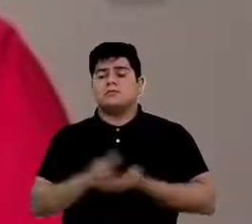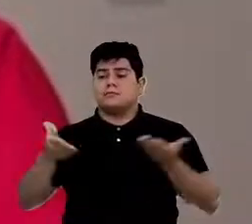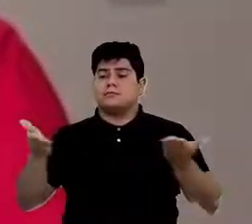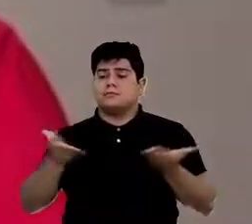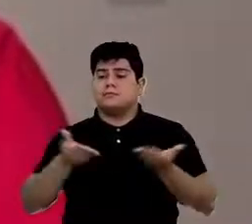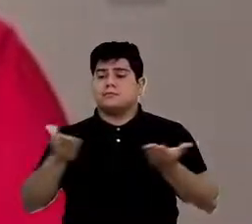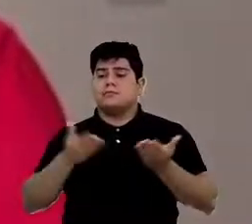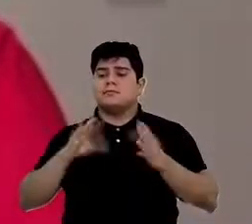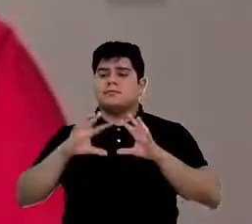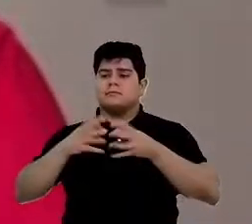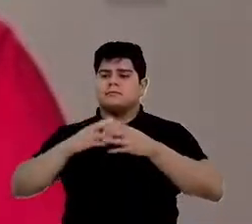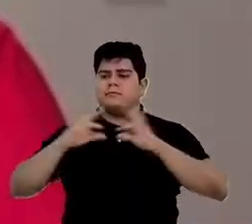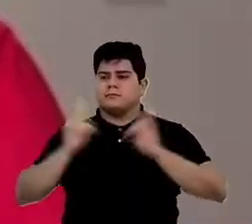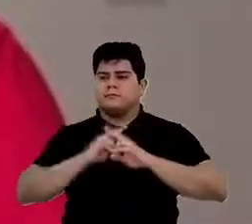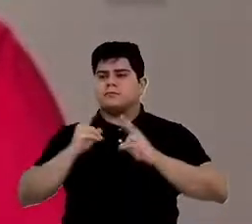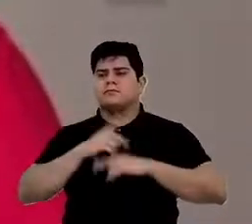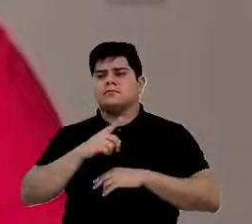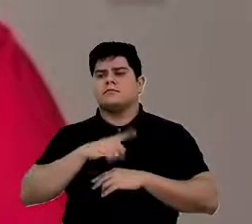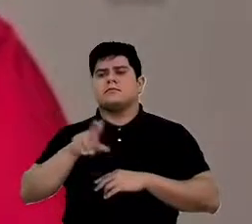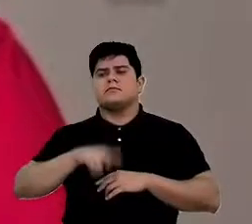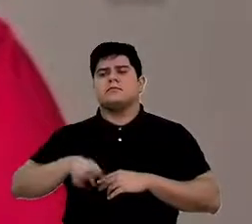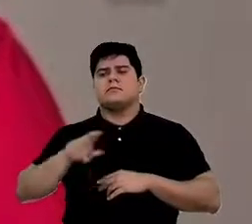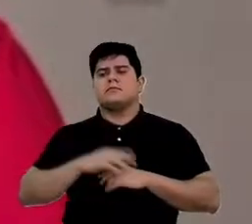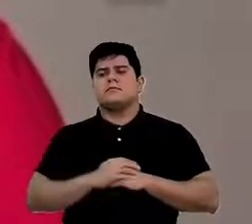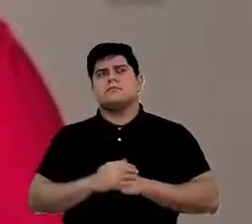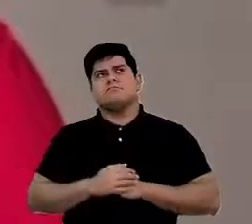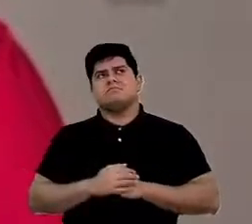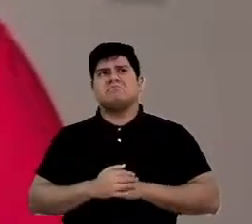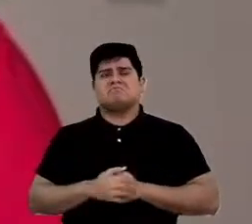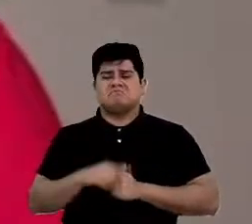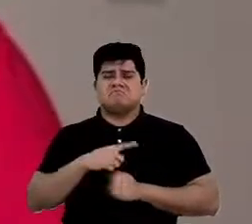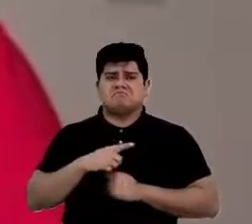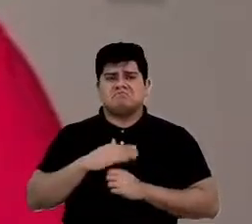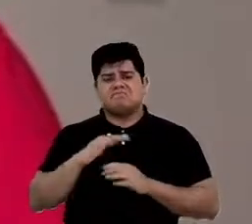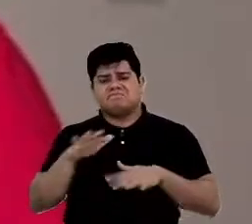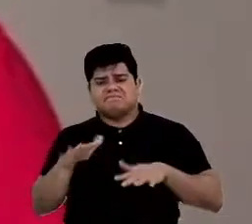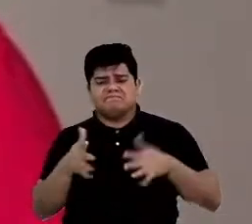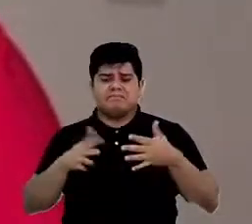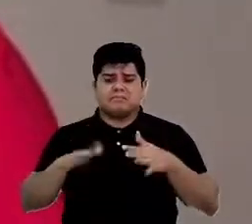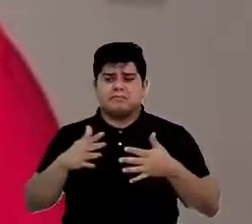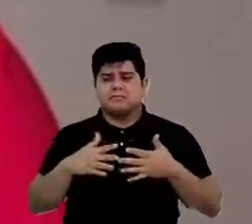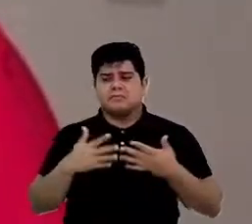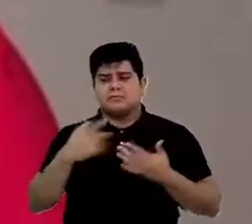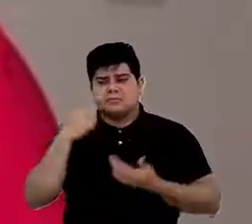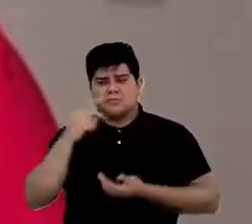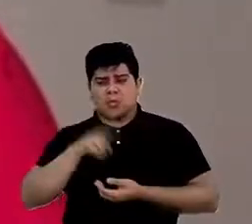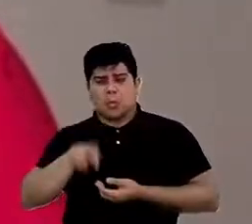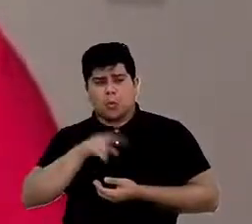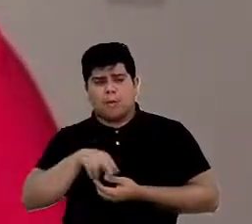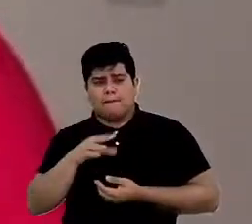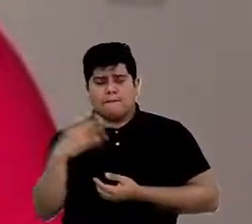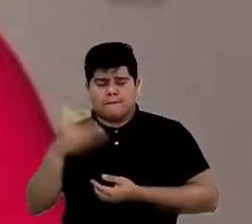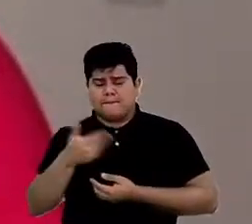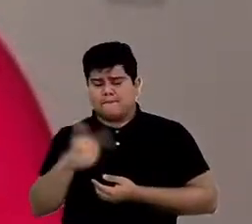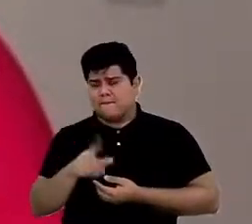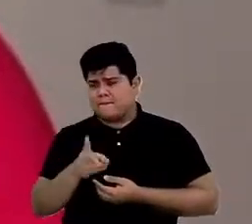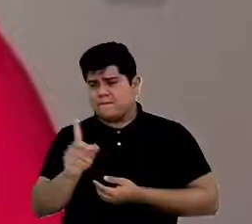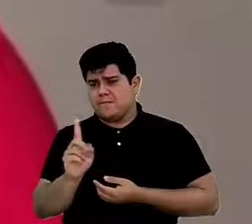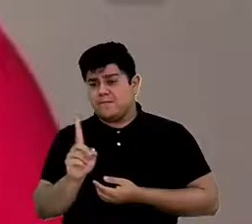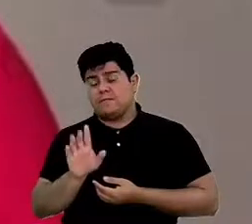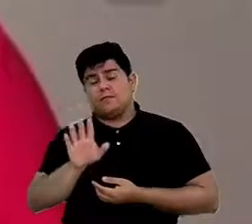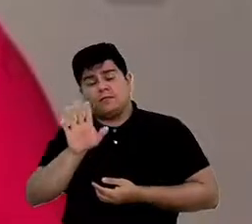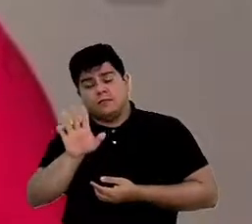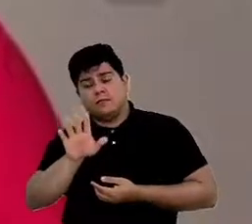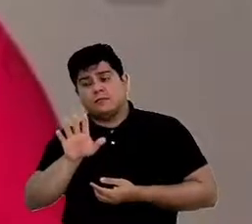Atualmente, a equipe da emergência tem utilizado isso com bastante parcimônia. Eu não vejo isso sendo utilizado com muita frequência, muito